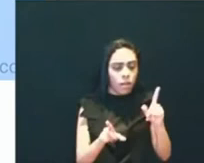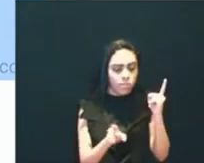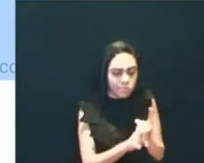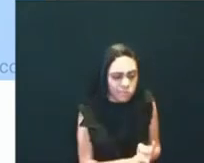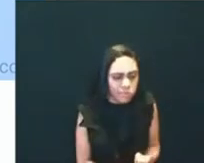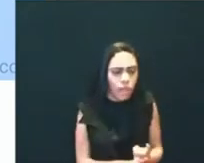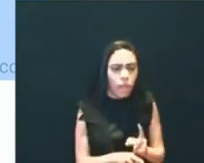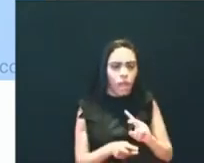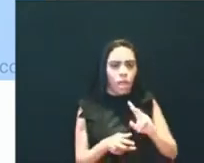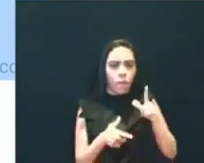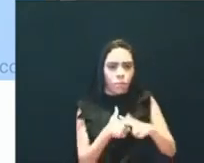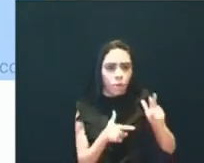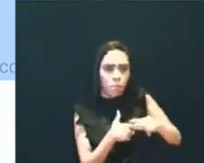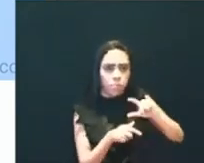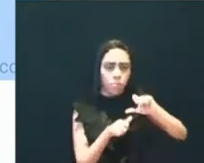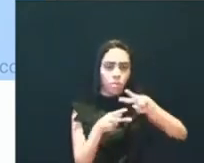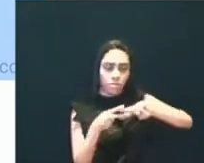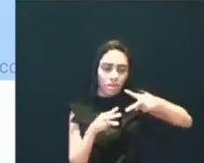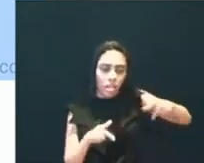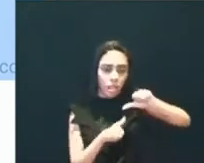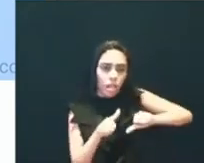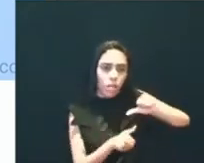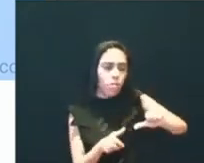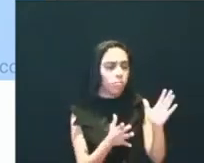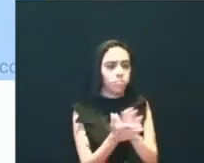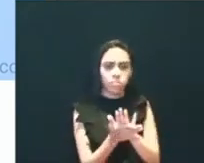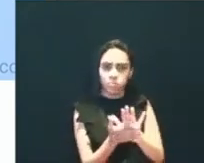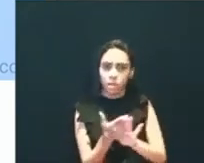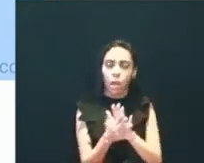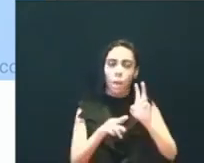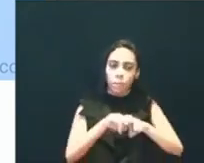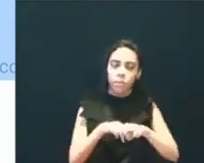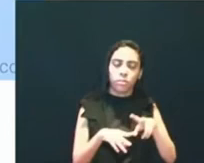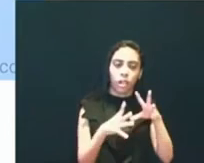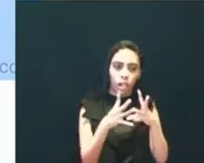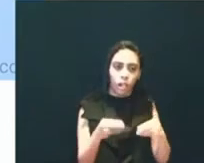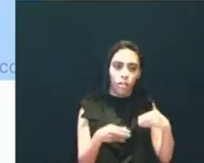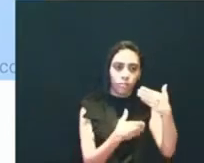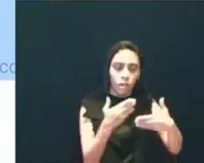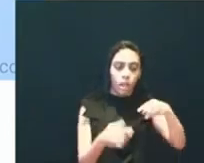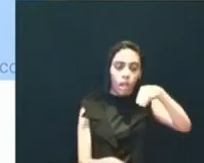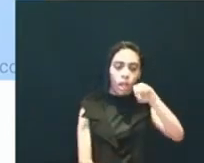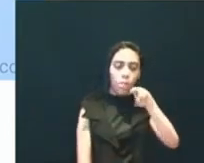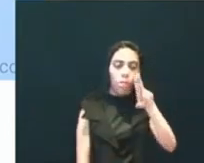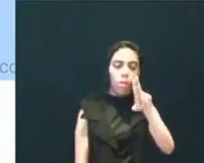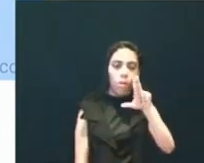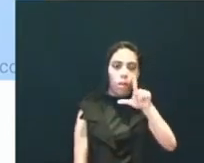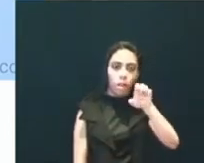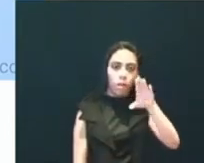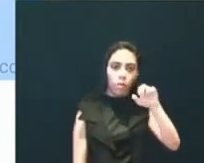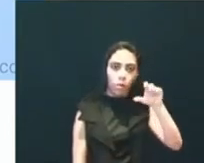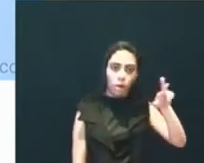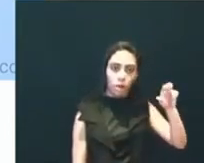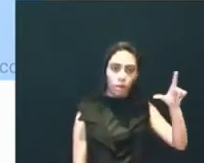essa mutação. Então, a gente diz que há ali uma remissão molecular. Esse hoje é o objetivo, principalmente